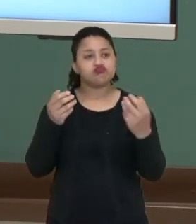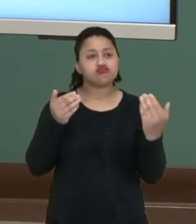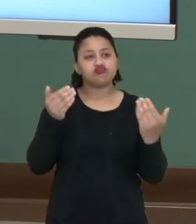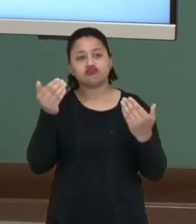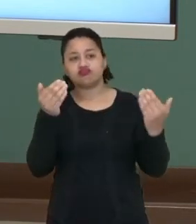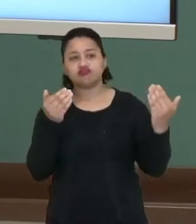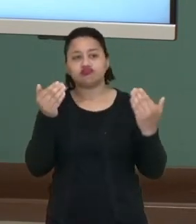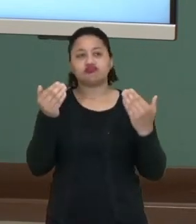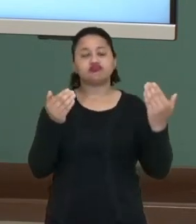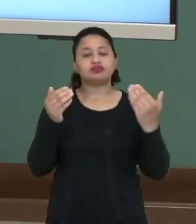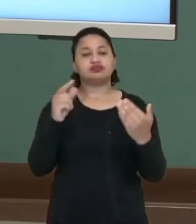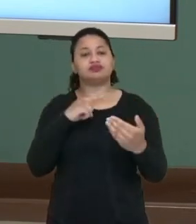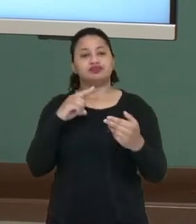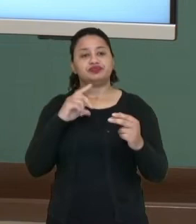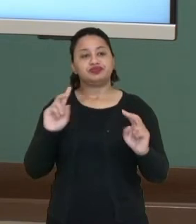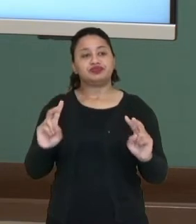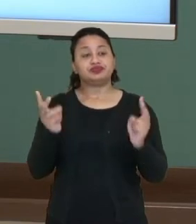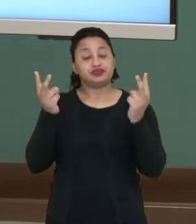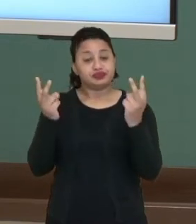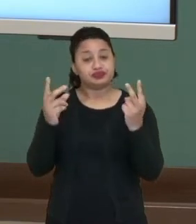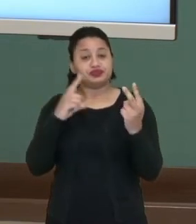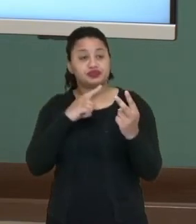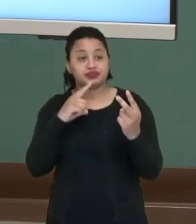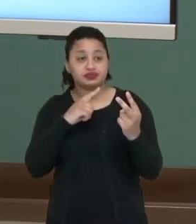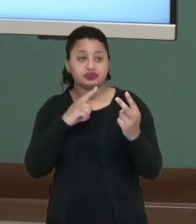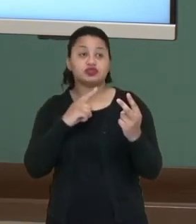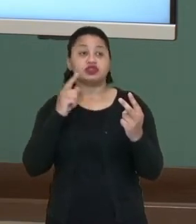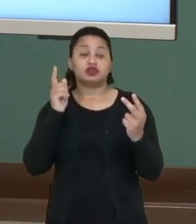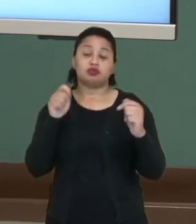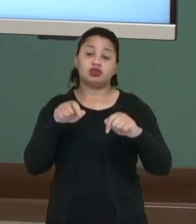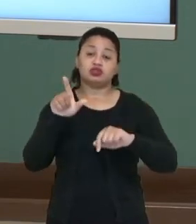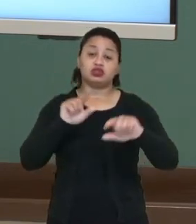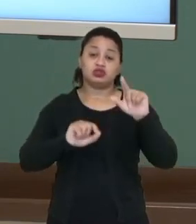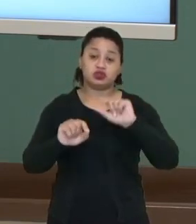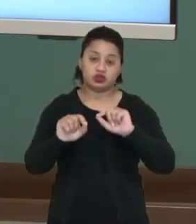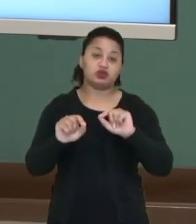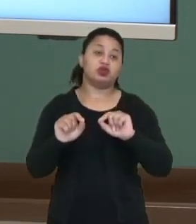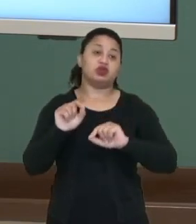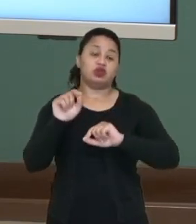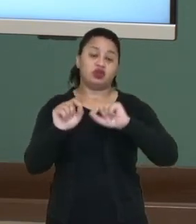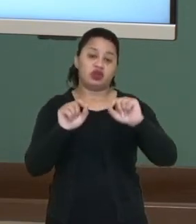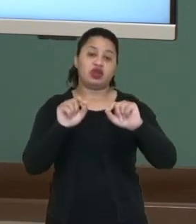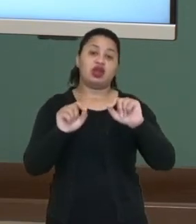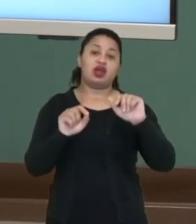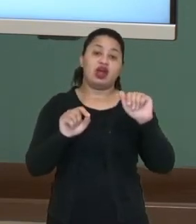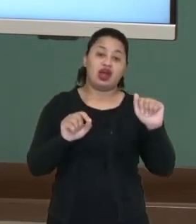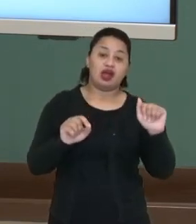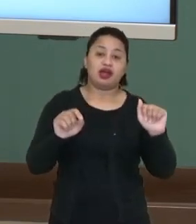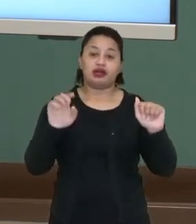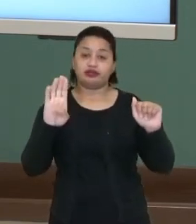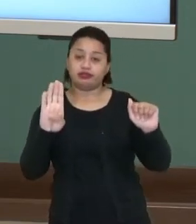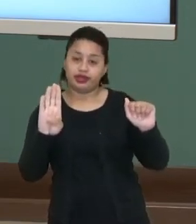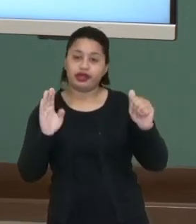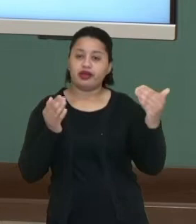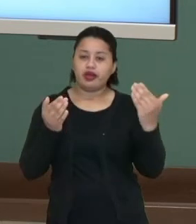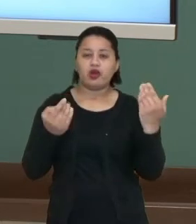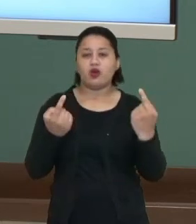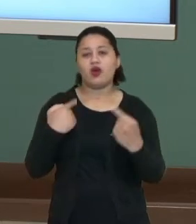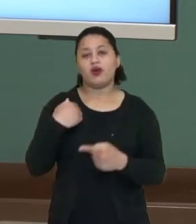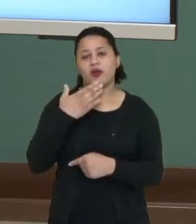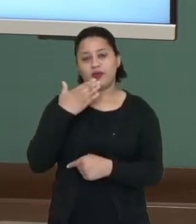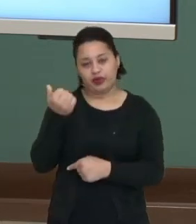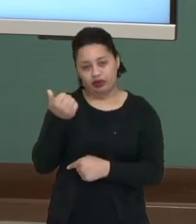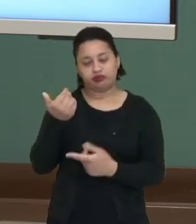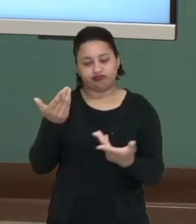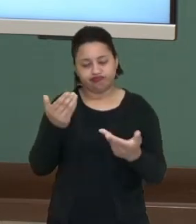comparativo dos valores, né? Para que eu possa escolher, para que o João possa escolher o plano A ou o plano B, tá certo?